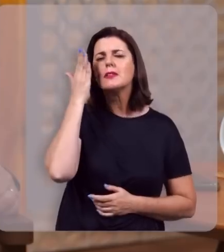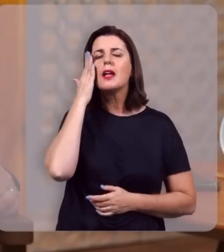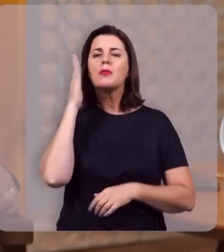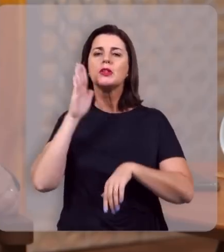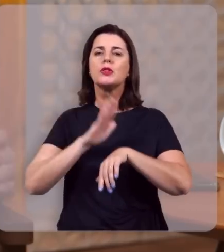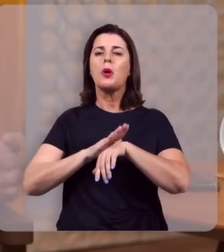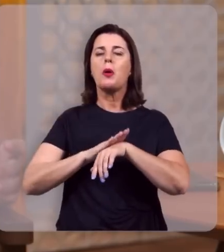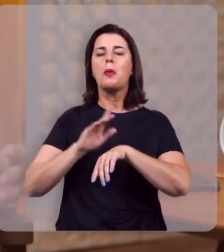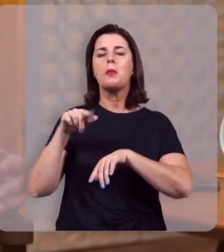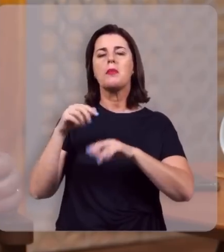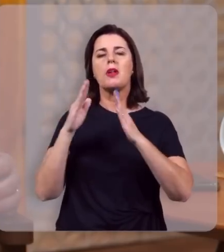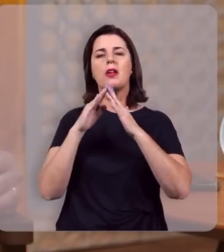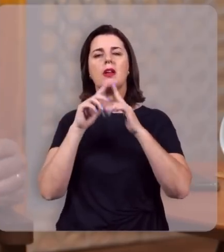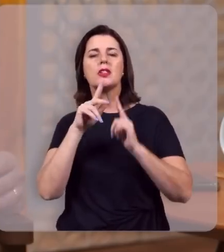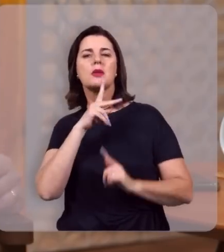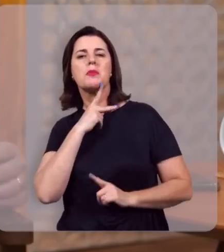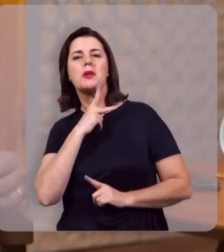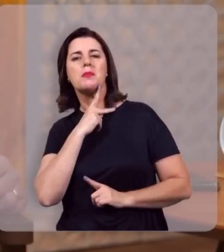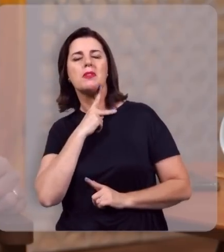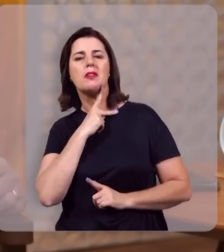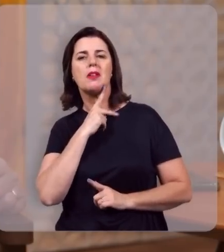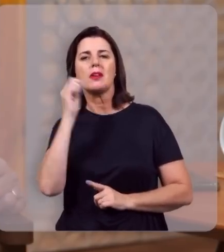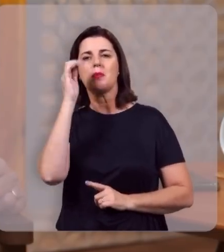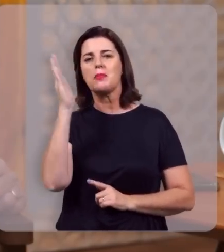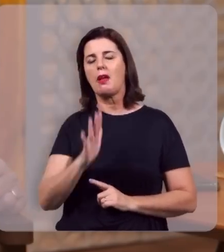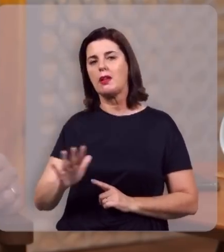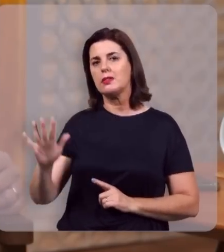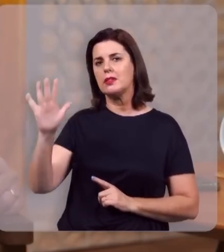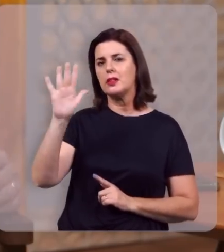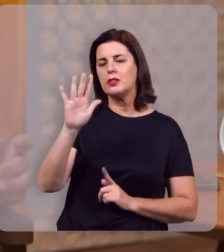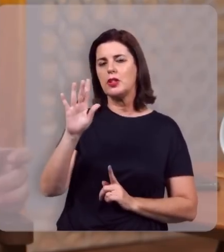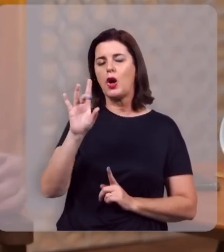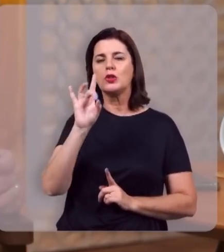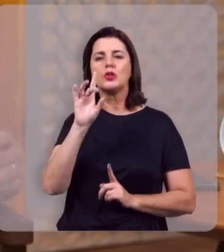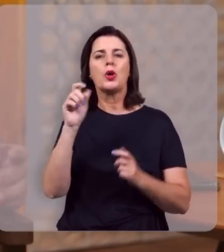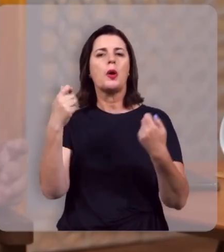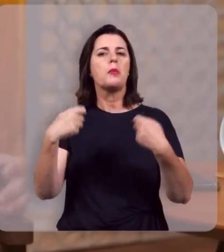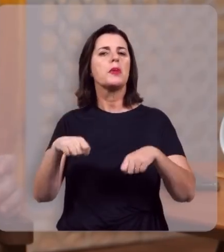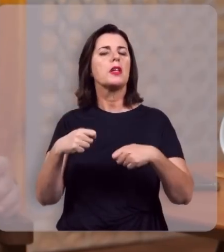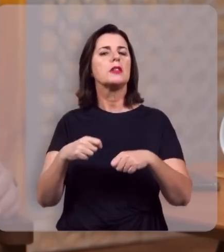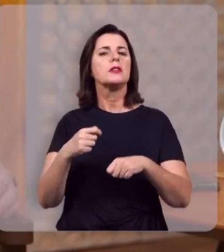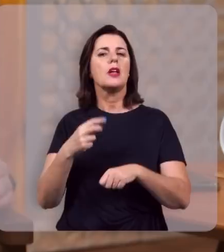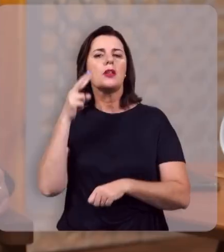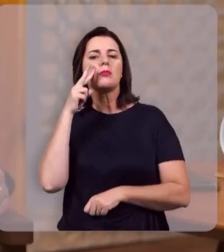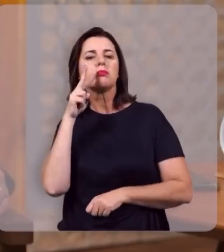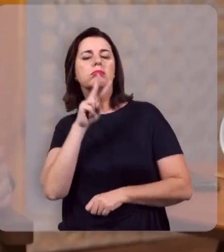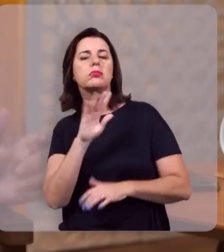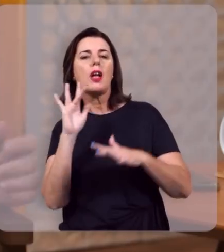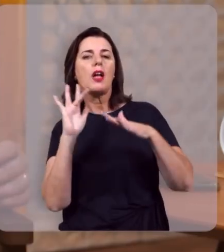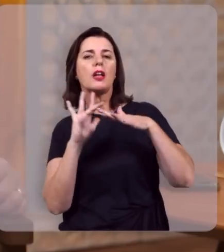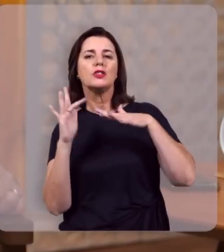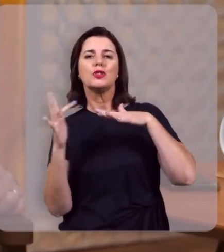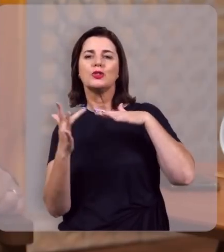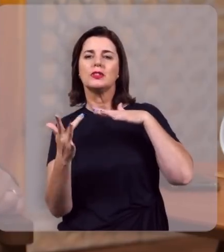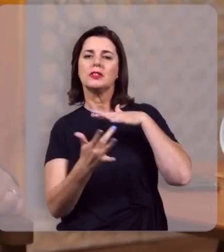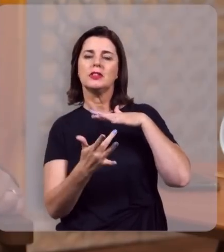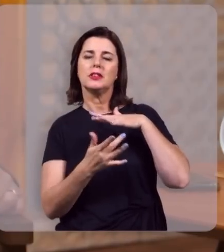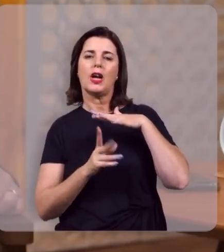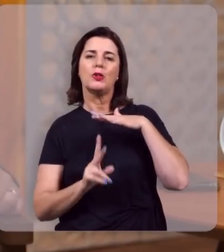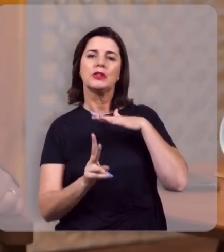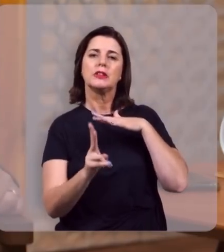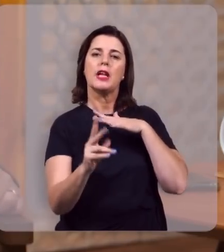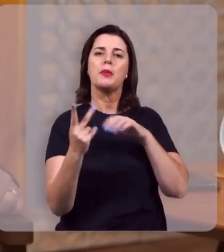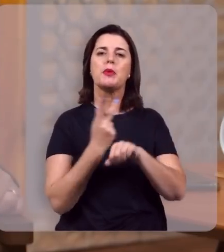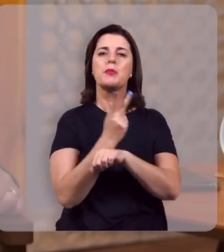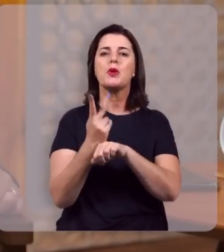um pouquinho mais sobre a nossa igreja, a Igreja Presbiteriana do Brasil, basta você nos acompanhar nas nossas redes sociais,